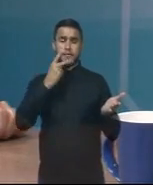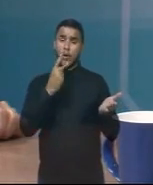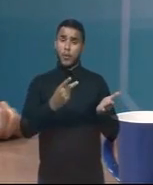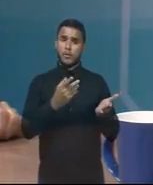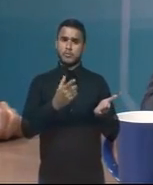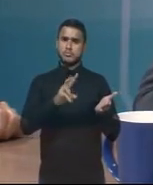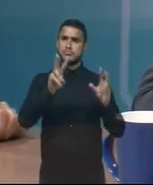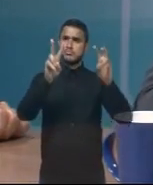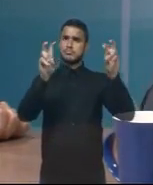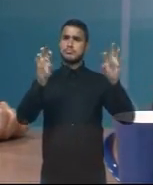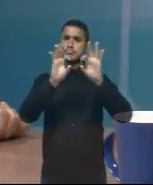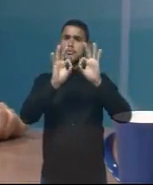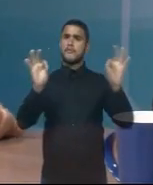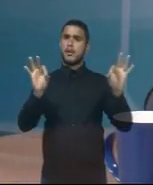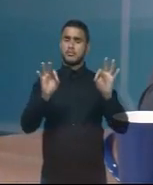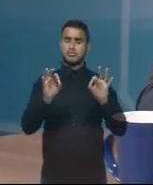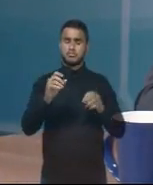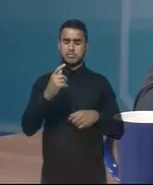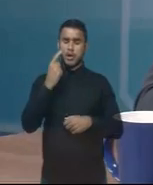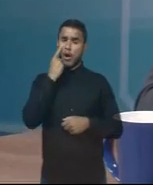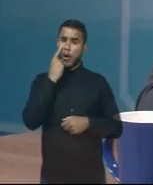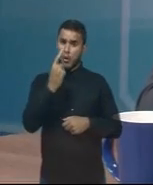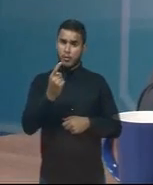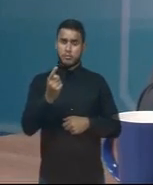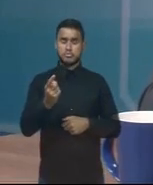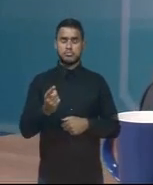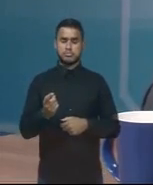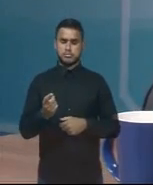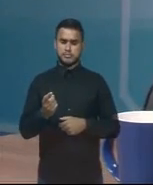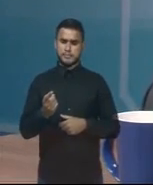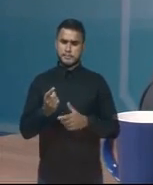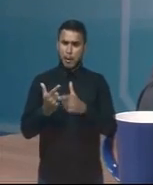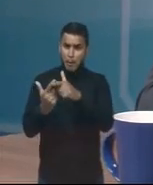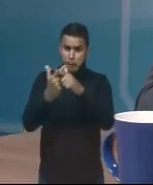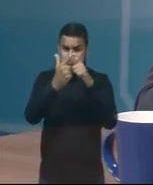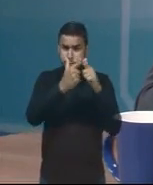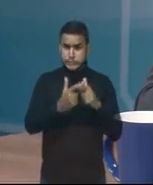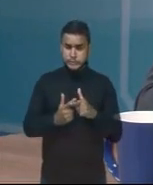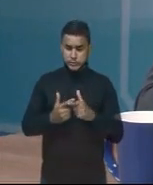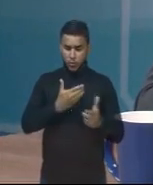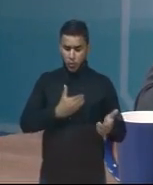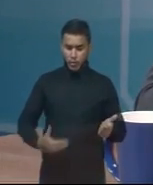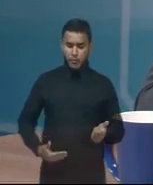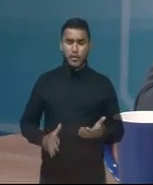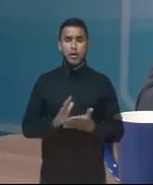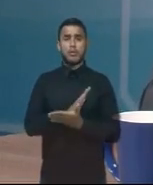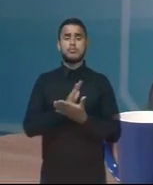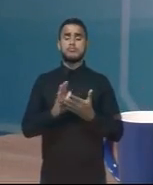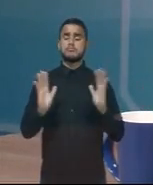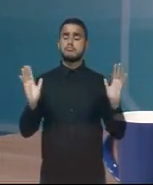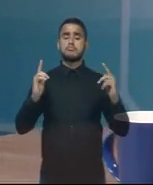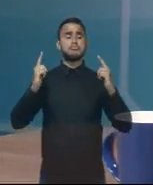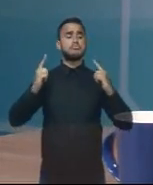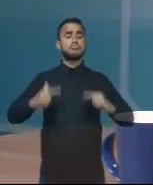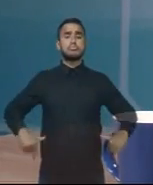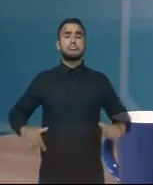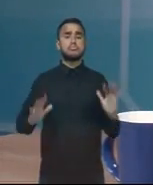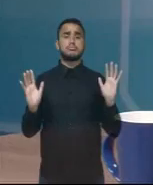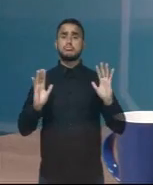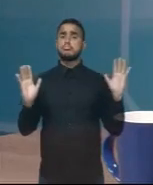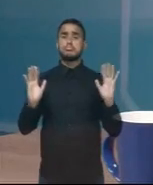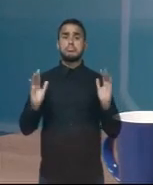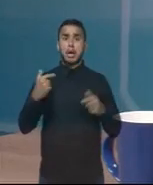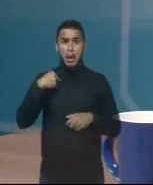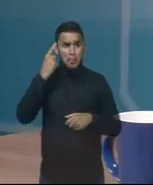a impotência do governo diante de problemas para os quais ele tem os seus olhos fechados. Todas as buscas